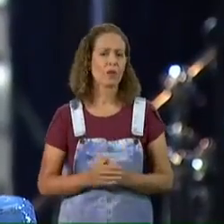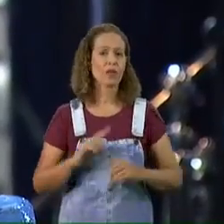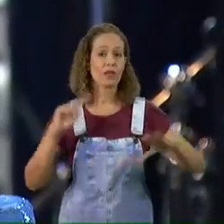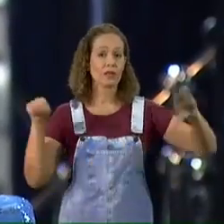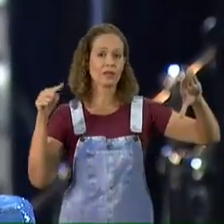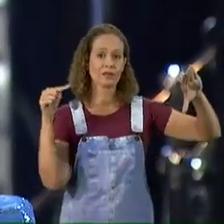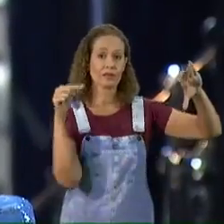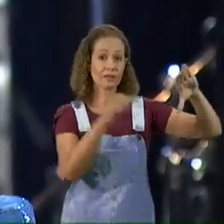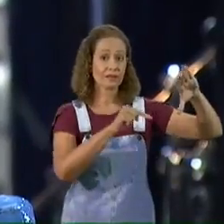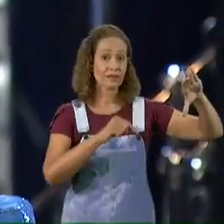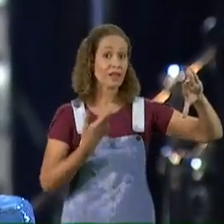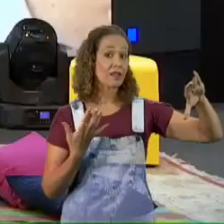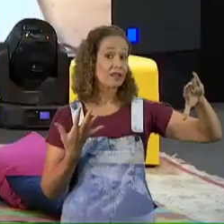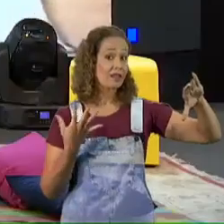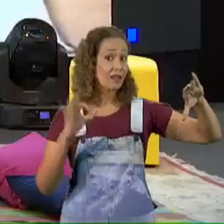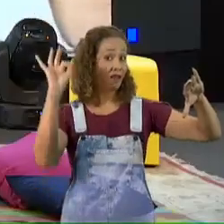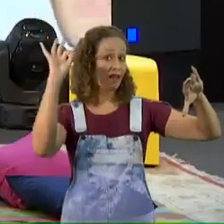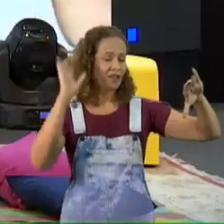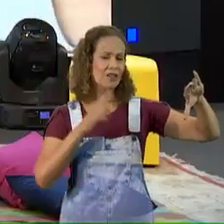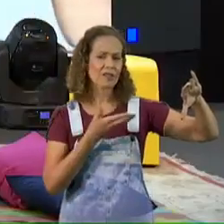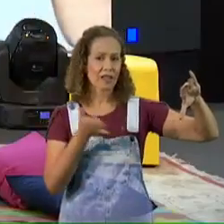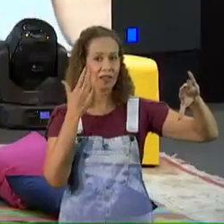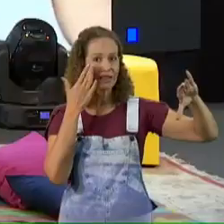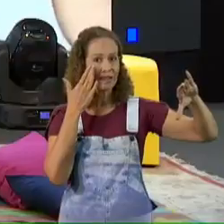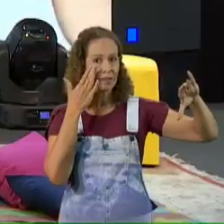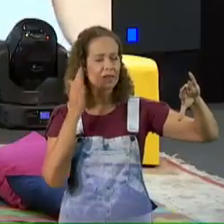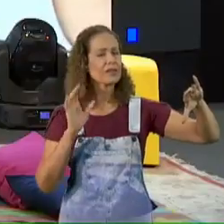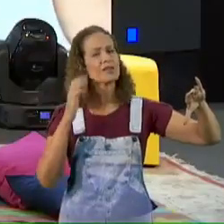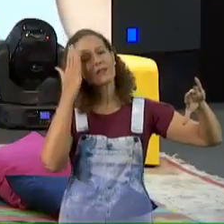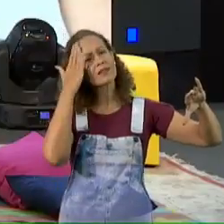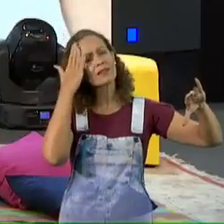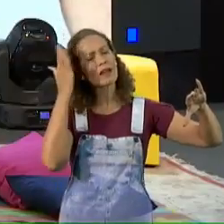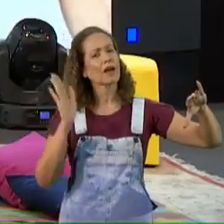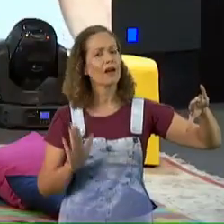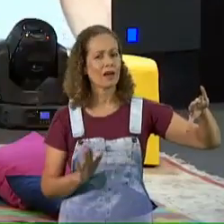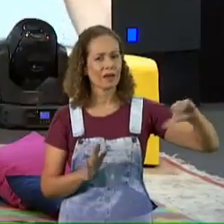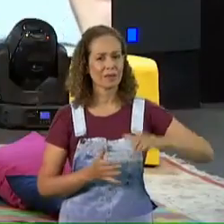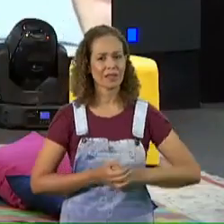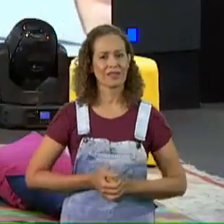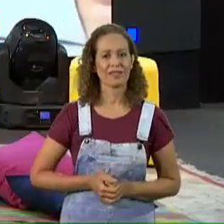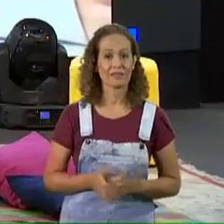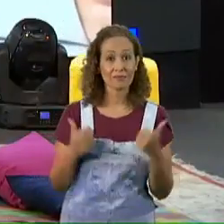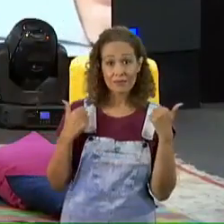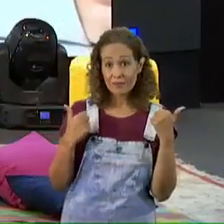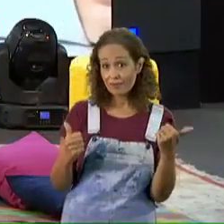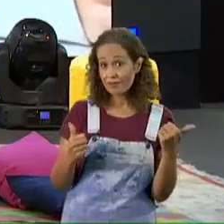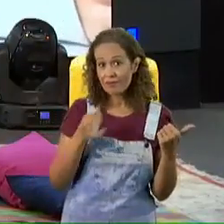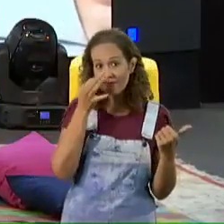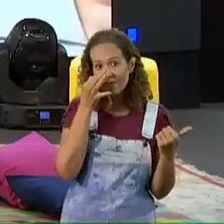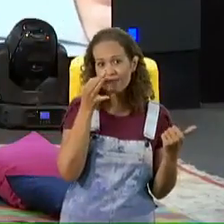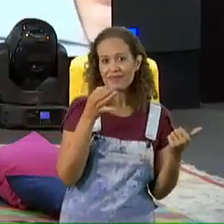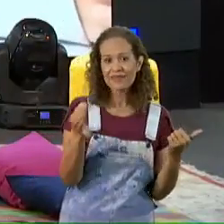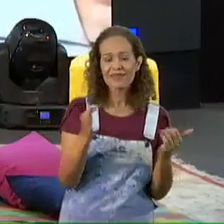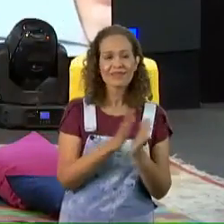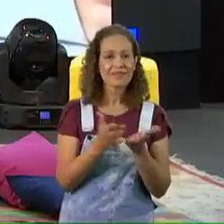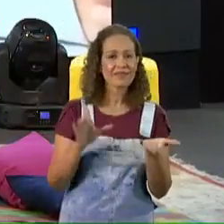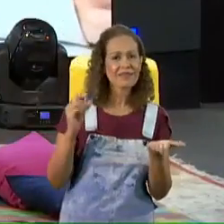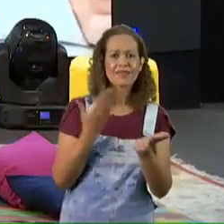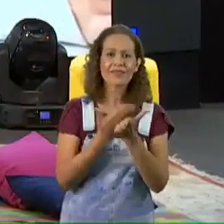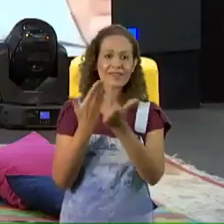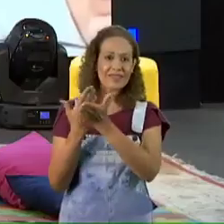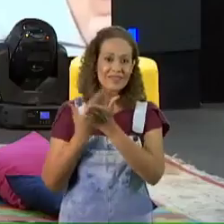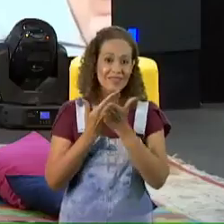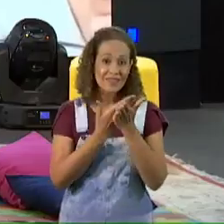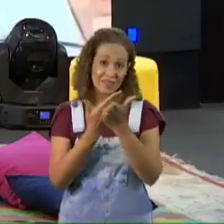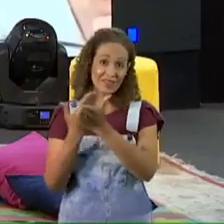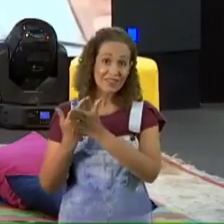alvo. Quero ver se vocês estão ligadinho na palavra aí. Tá ligadinho aí, Luciene? Na palavra? Estudaram